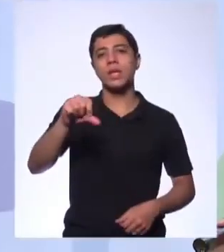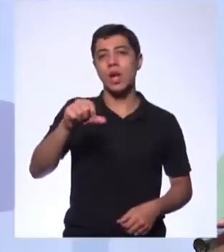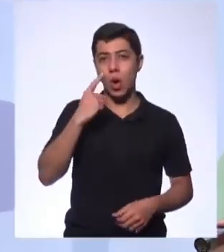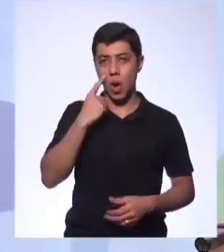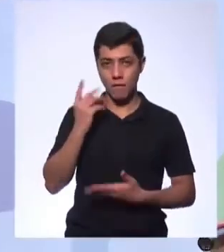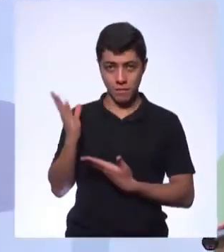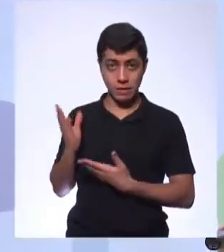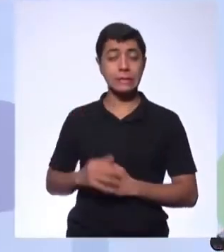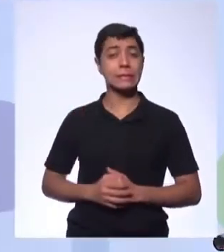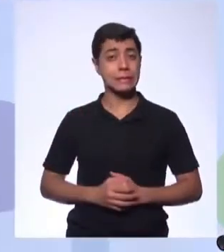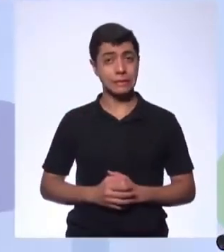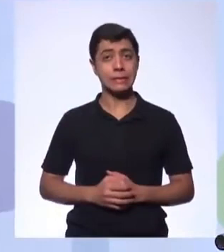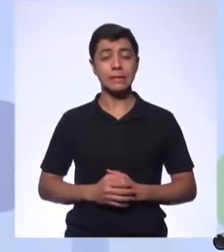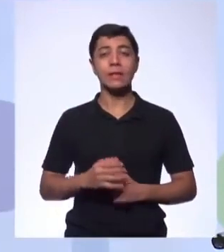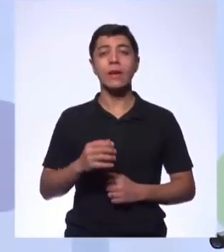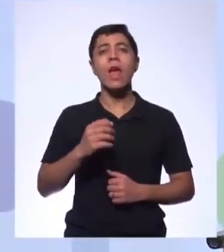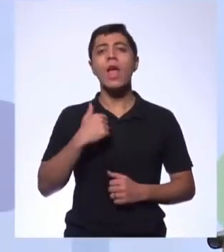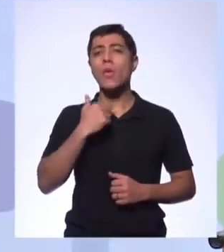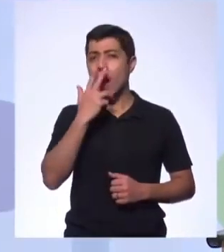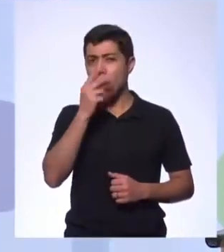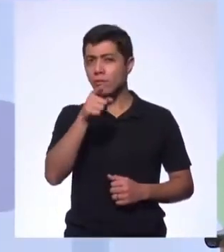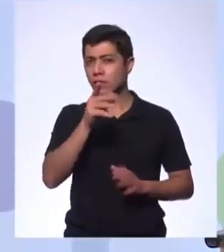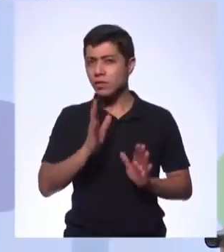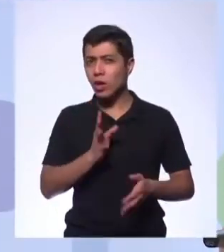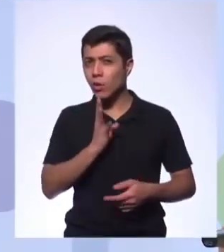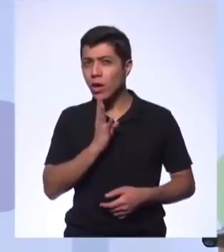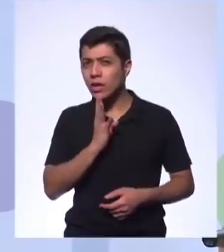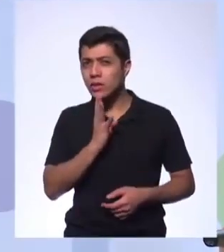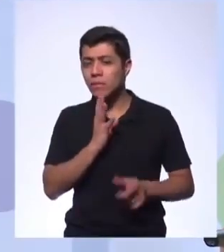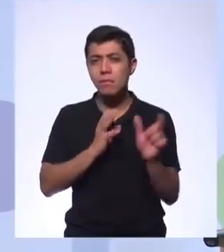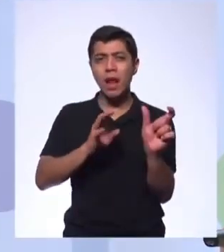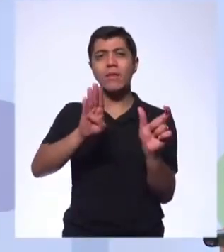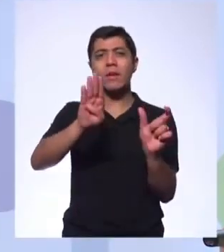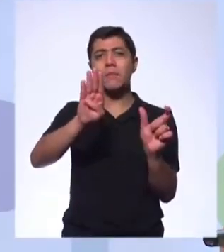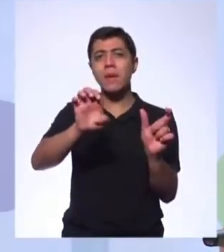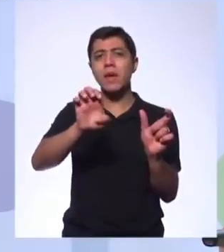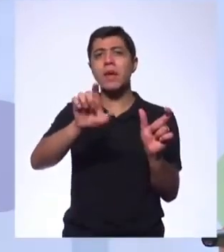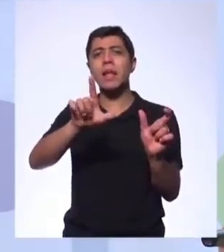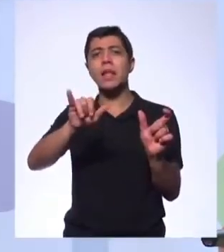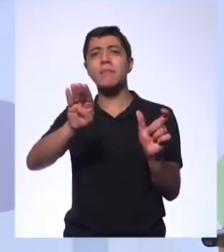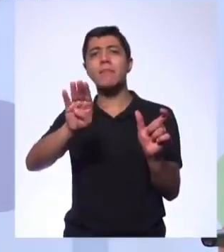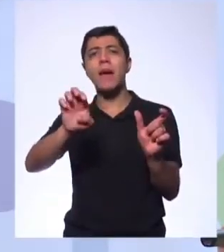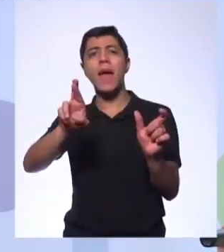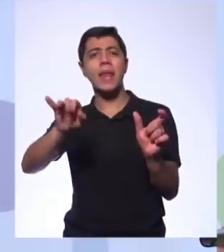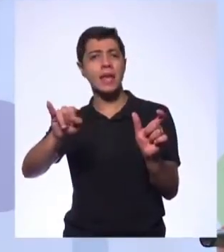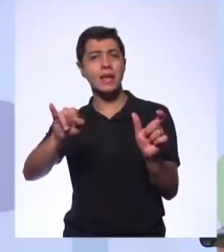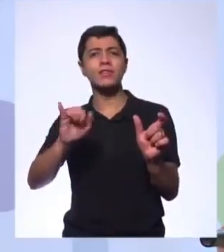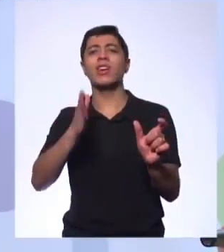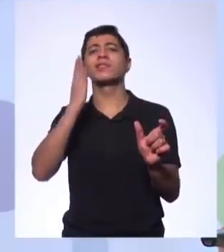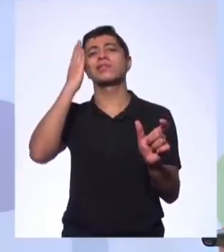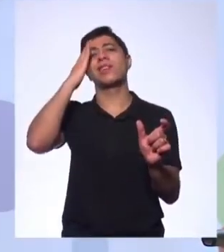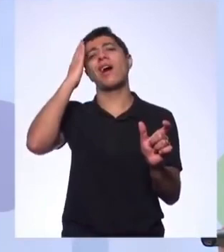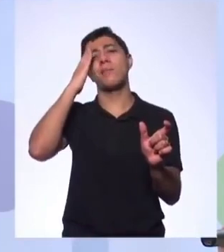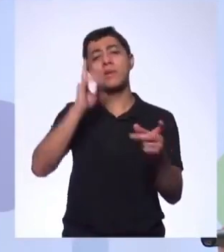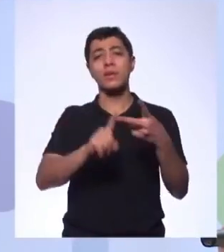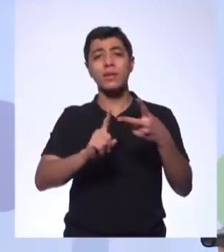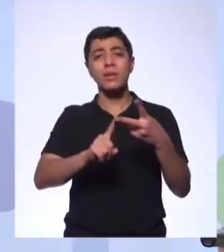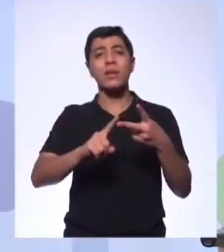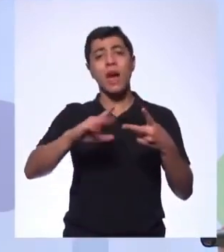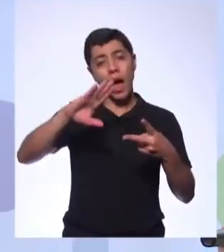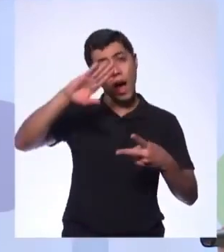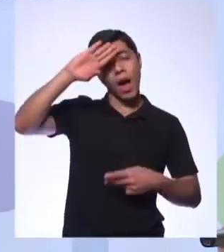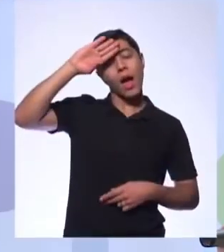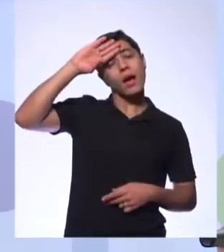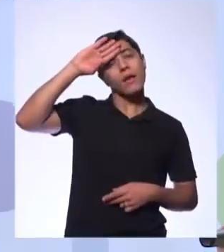conhece os termos, né? O que é beriberi, febre amarela, sabe do que nós estamos falando. Daí a nossa preparação para a